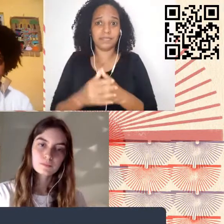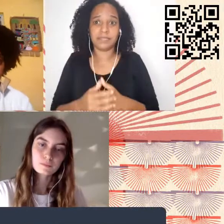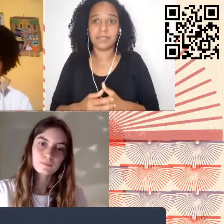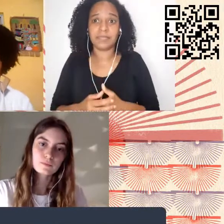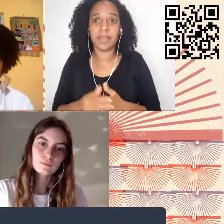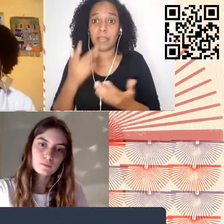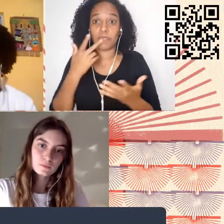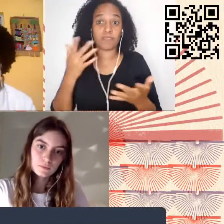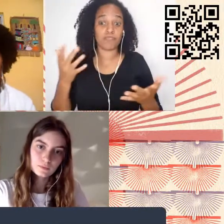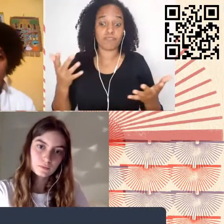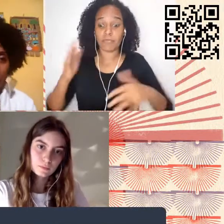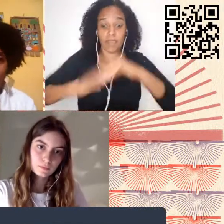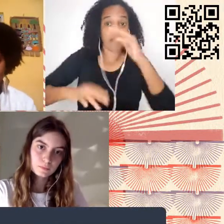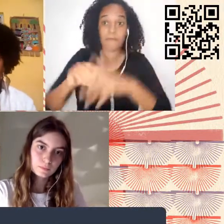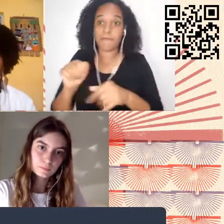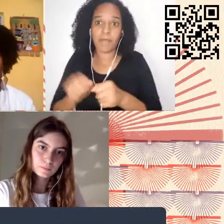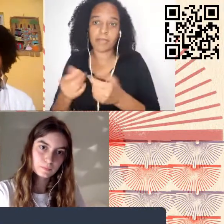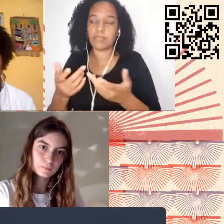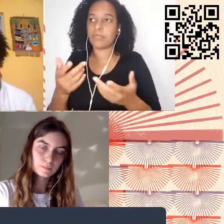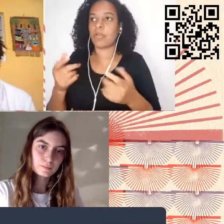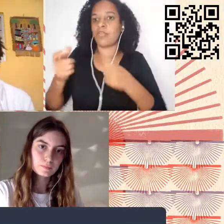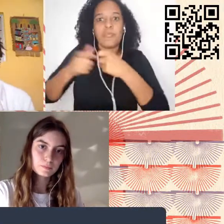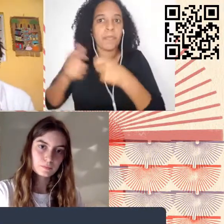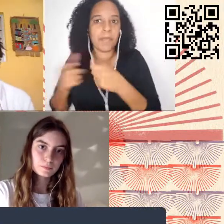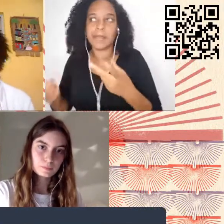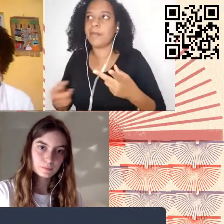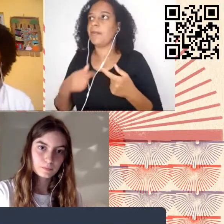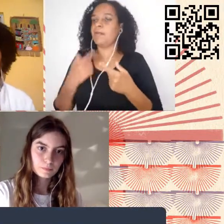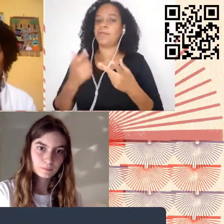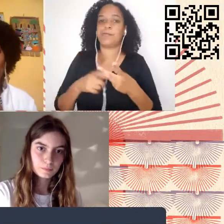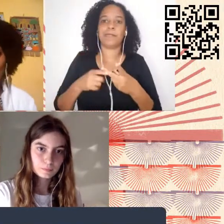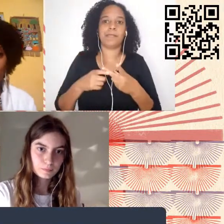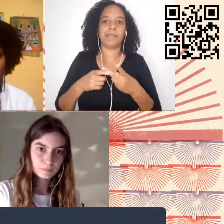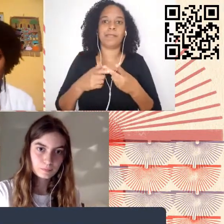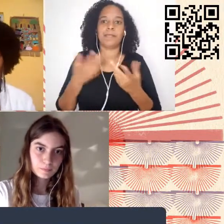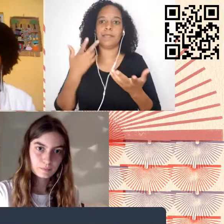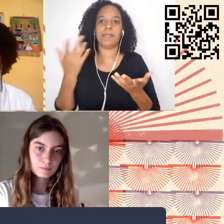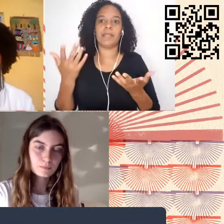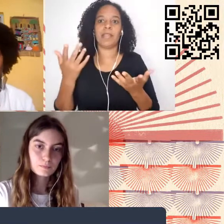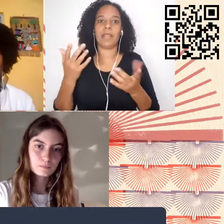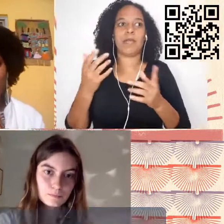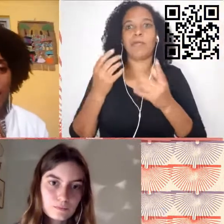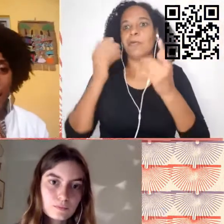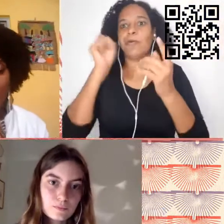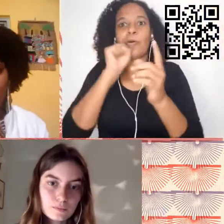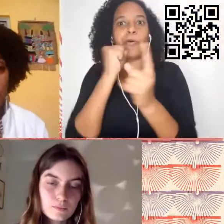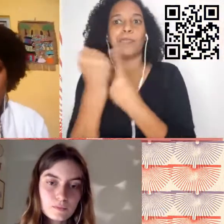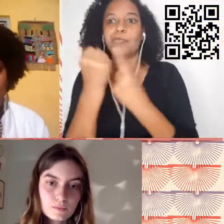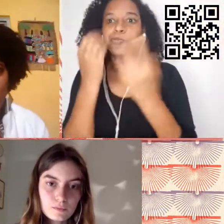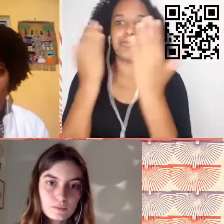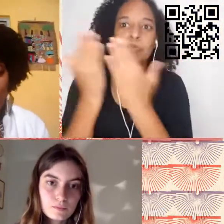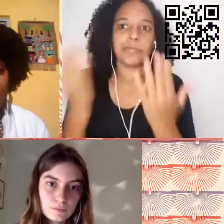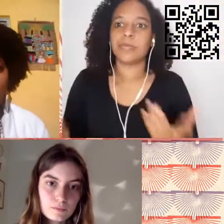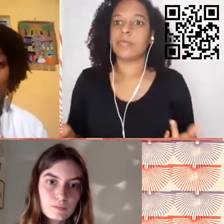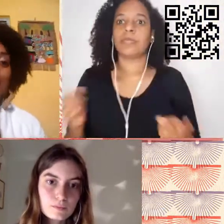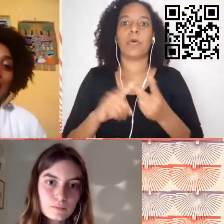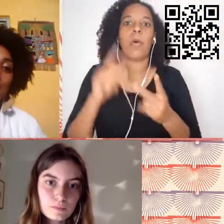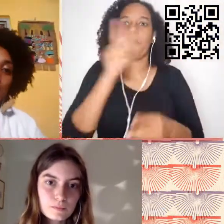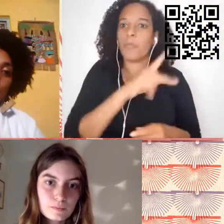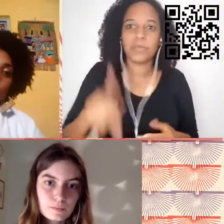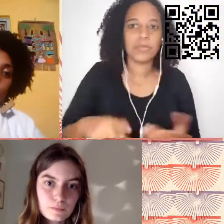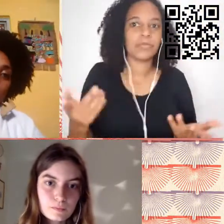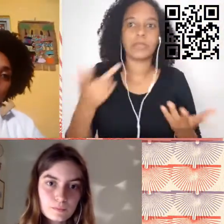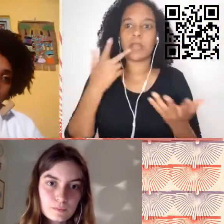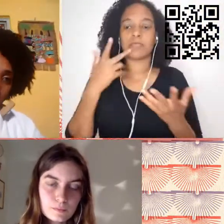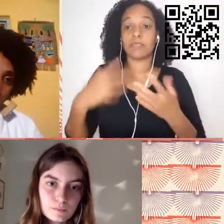atua, seja como médico, seja como sociólogo, professor, a gente